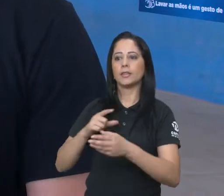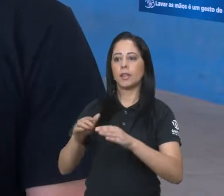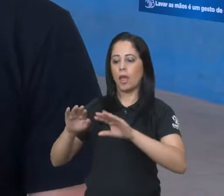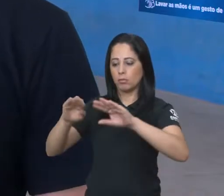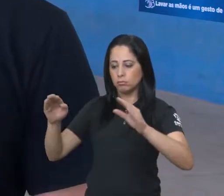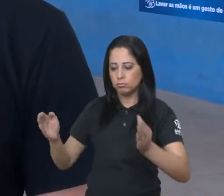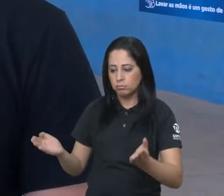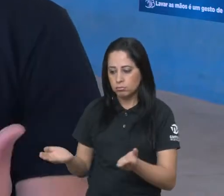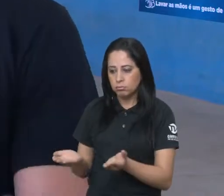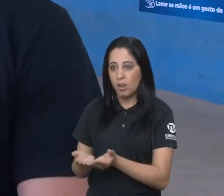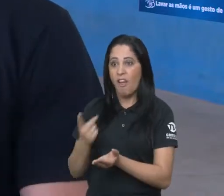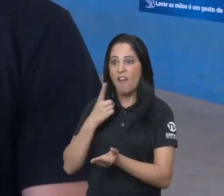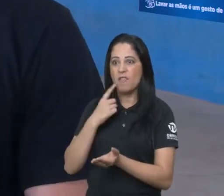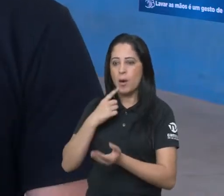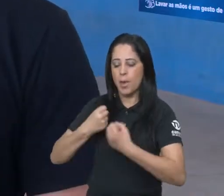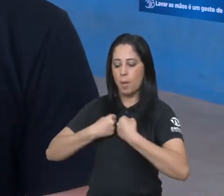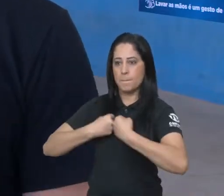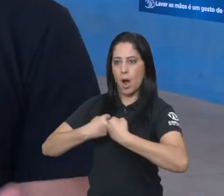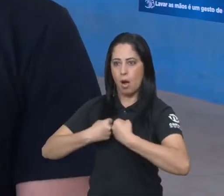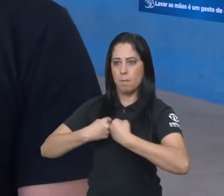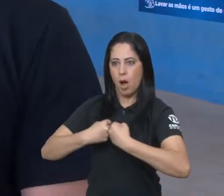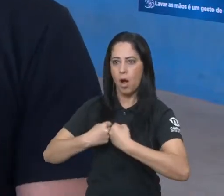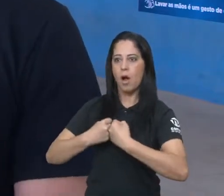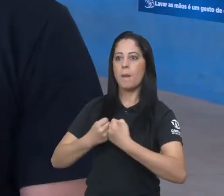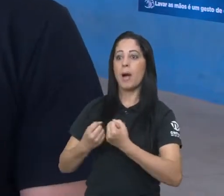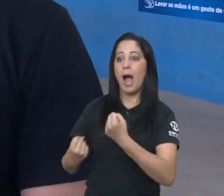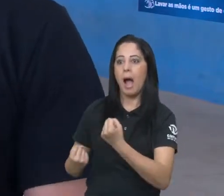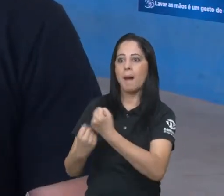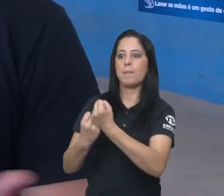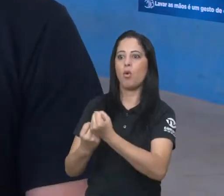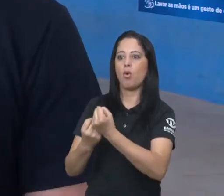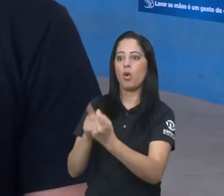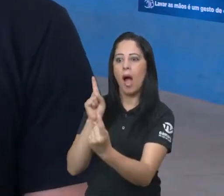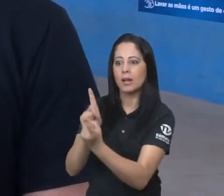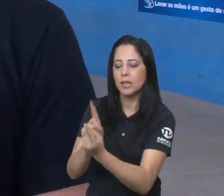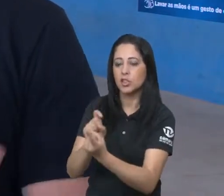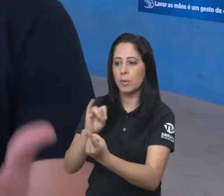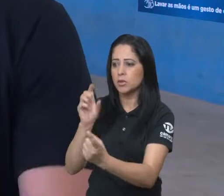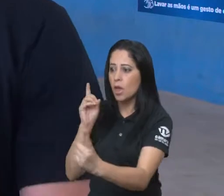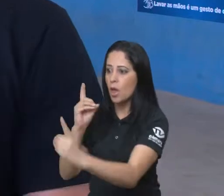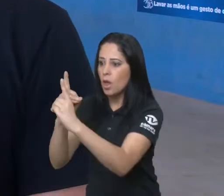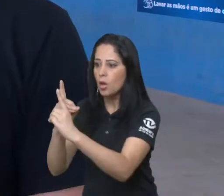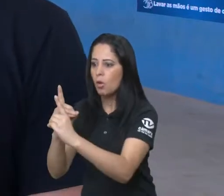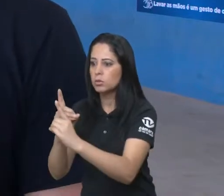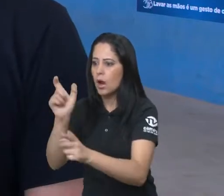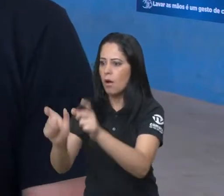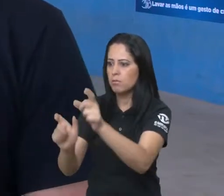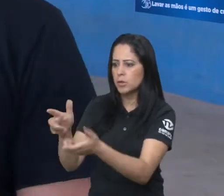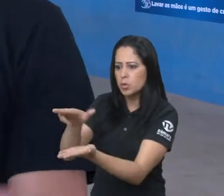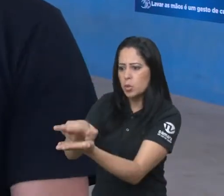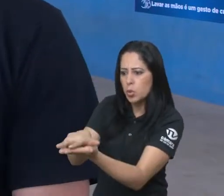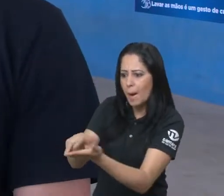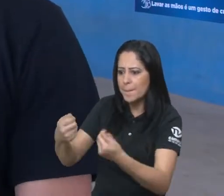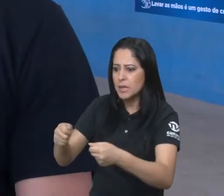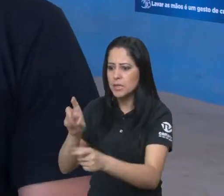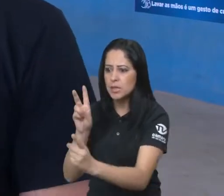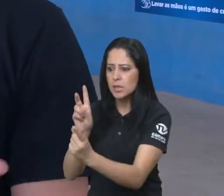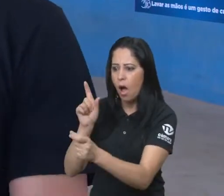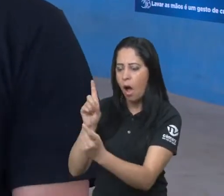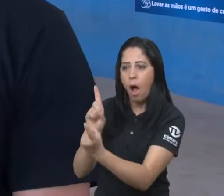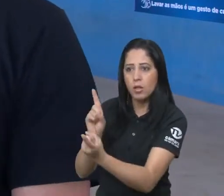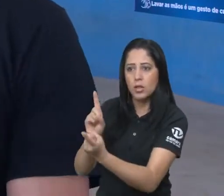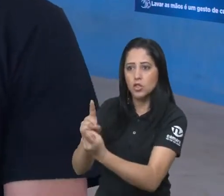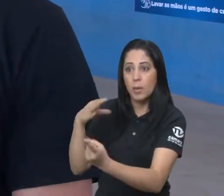receber esse desfibrilador para auxiliá-lo no atendimento, se porventura se deparar com uma pessoa necessitando de